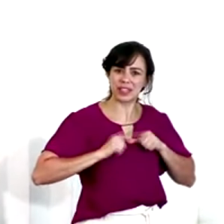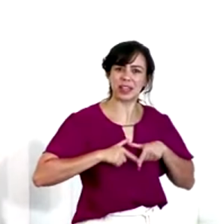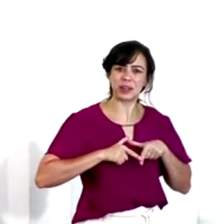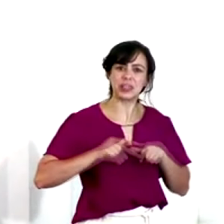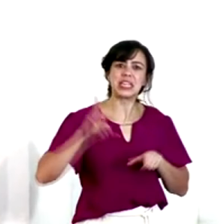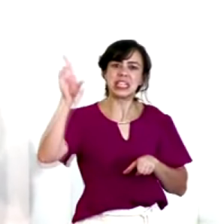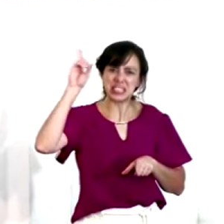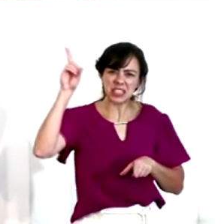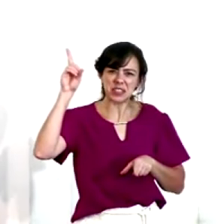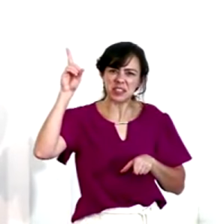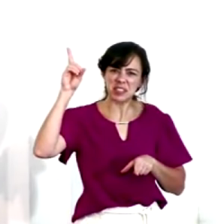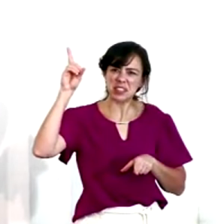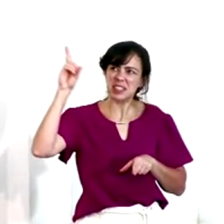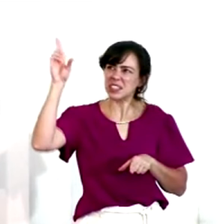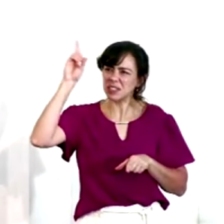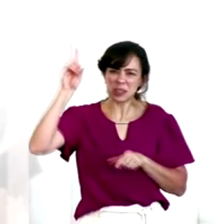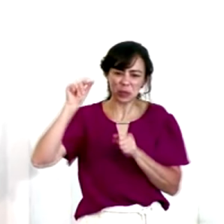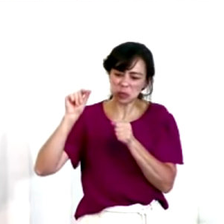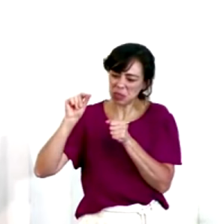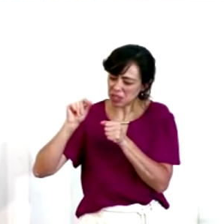Deus restaurador.